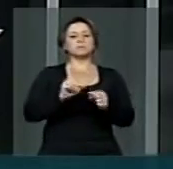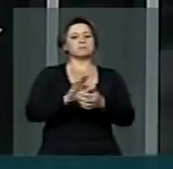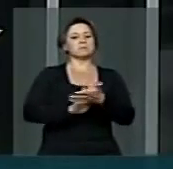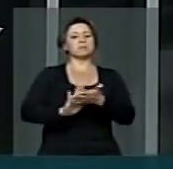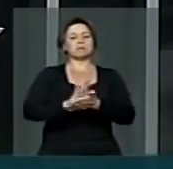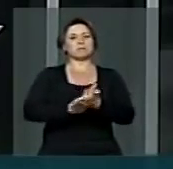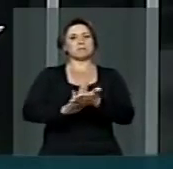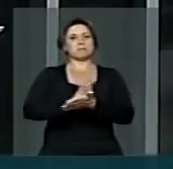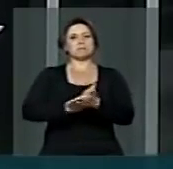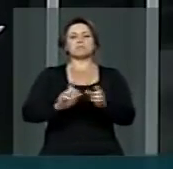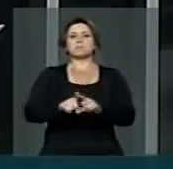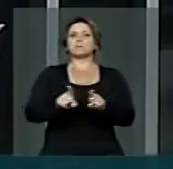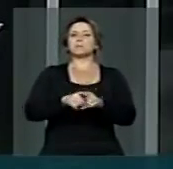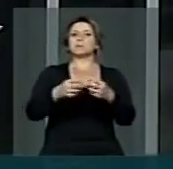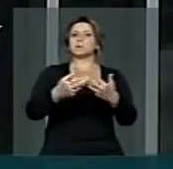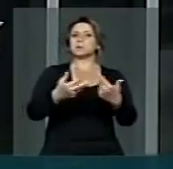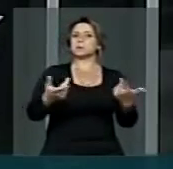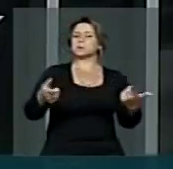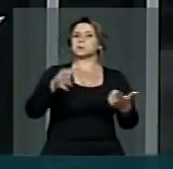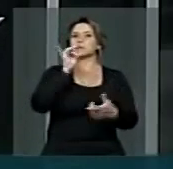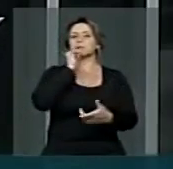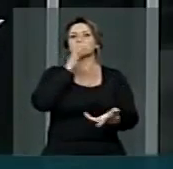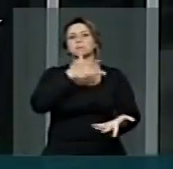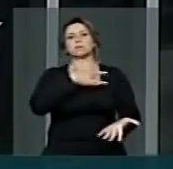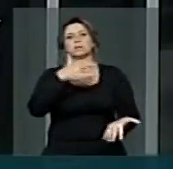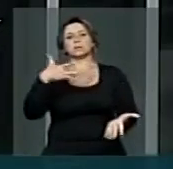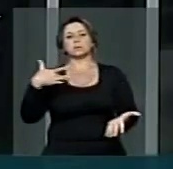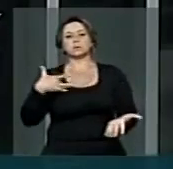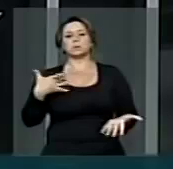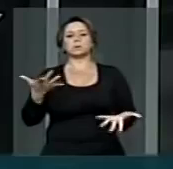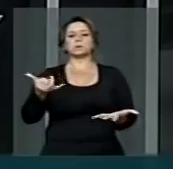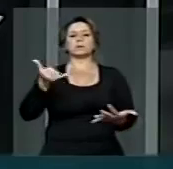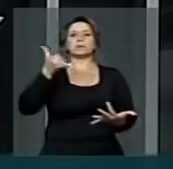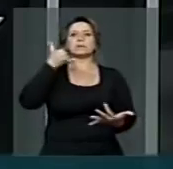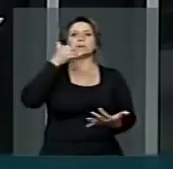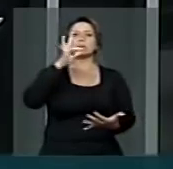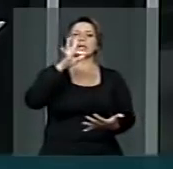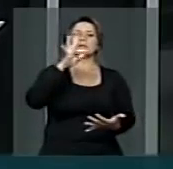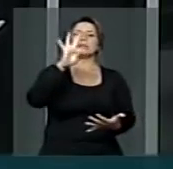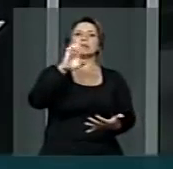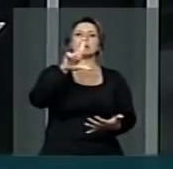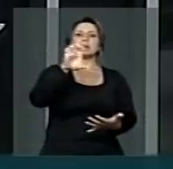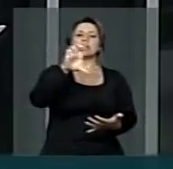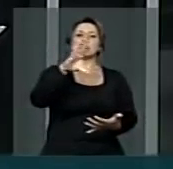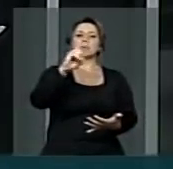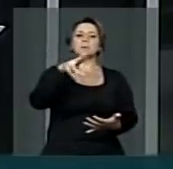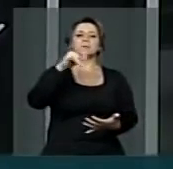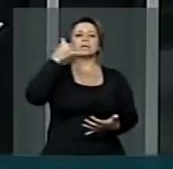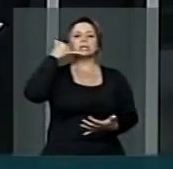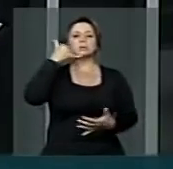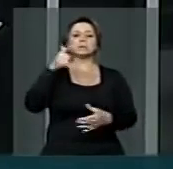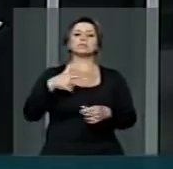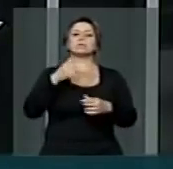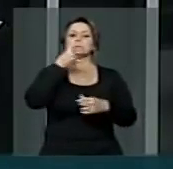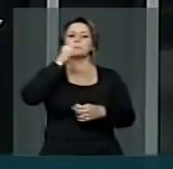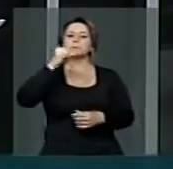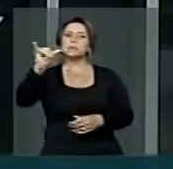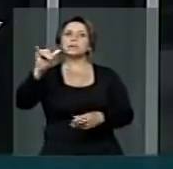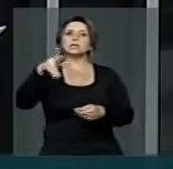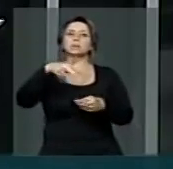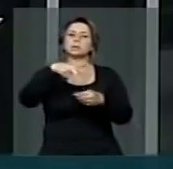outros setores essenciais como o da saúde, das telecomunicações, da energia e do petróleo,